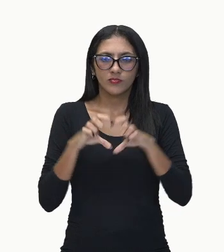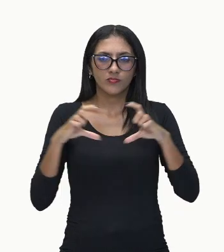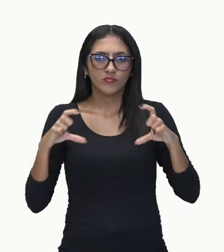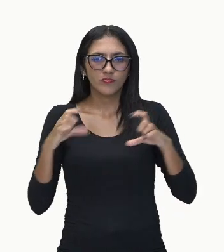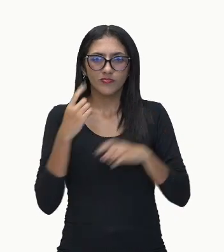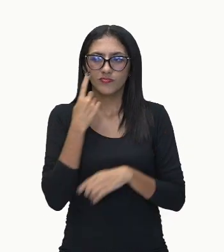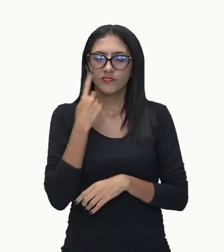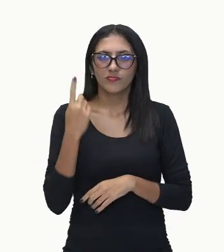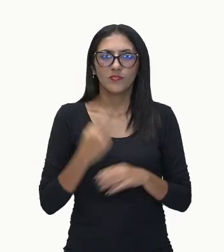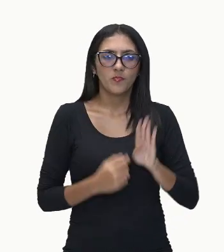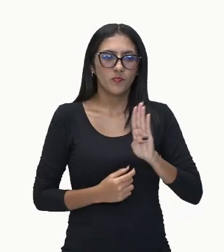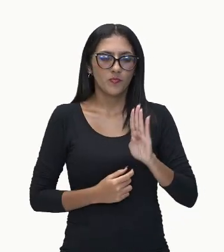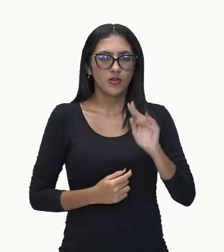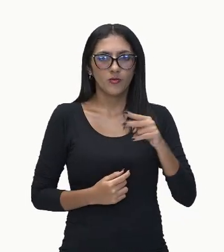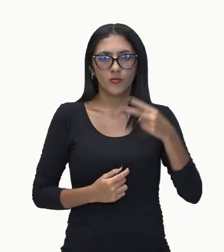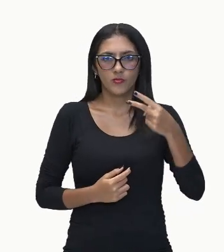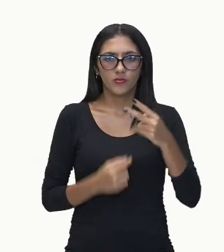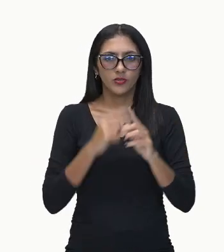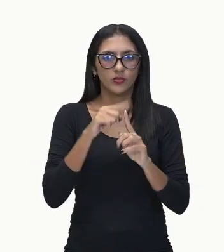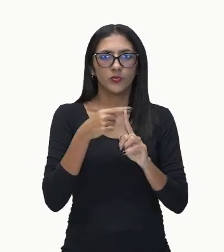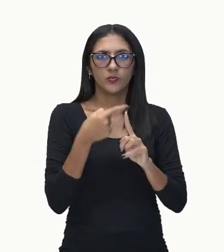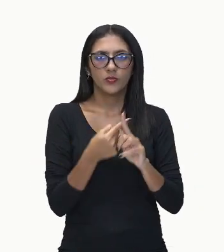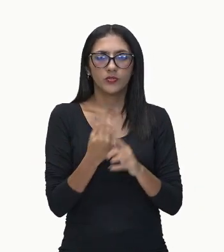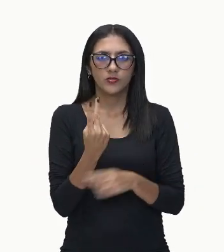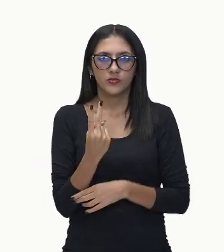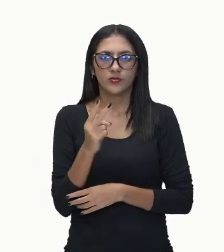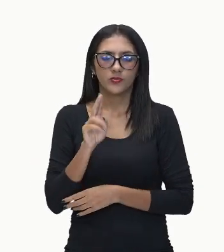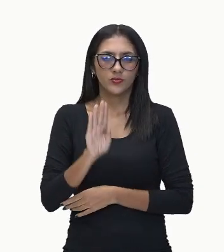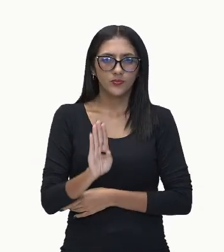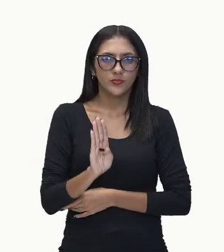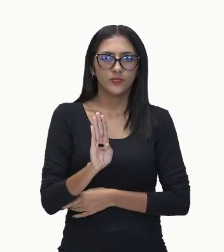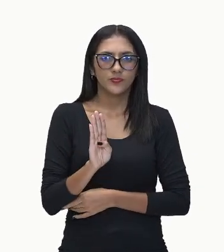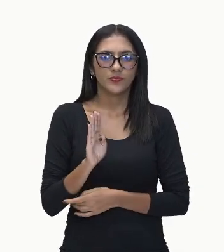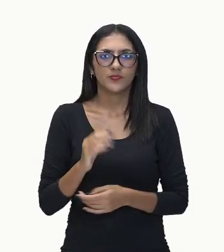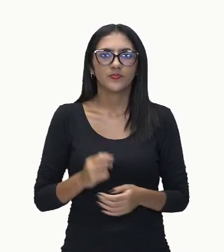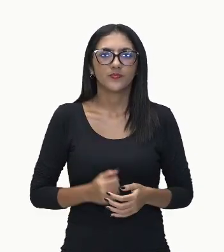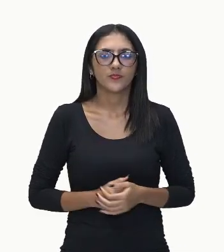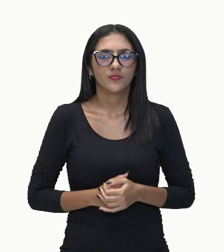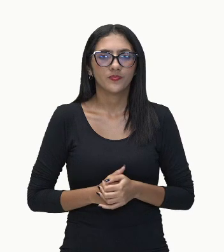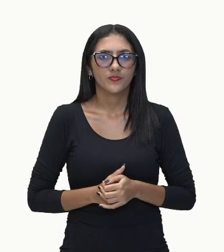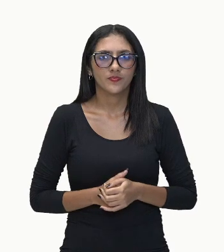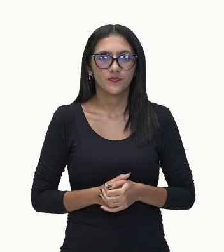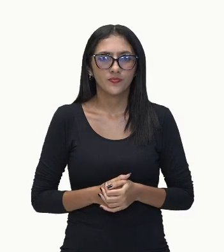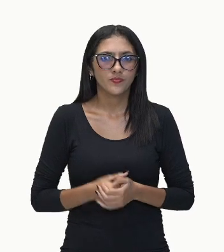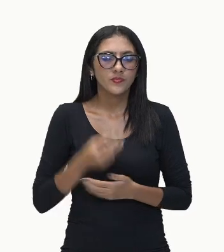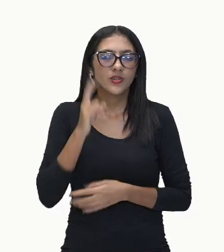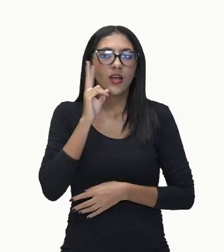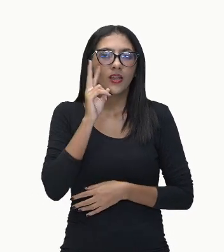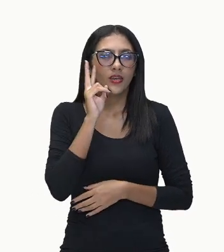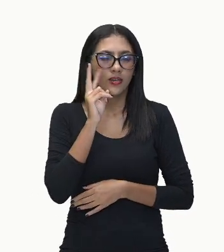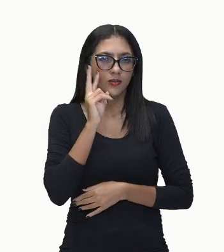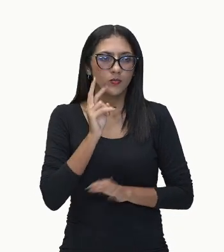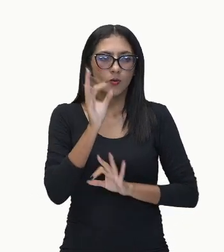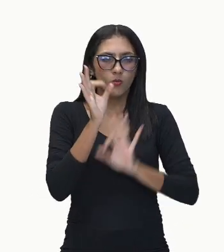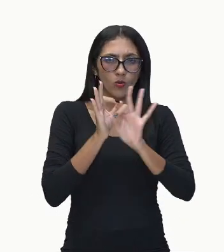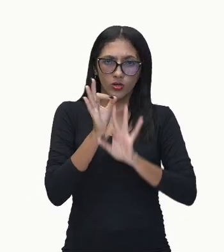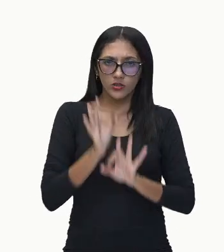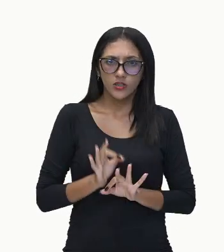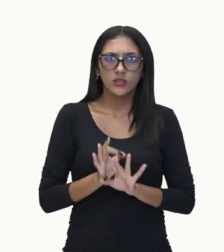que inicia com B qu mais 2B lembra que a forma completo